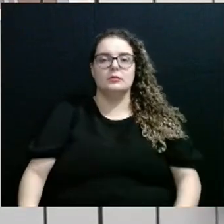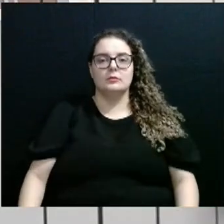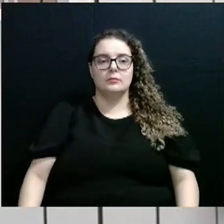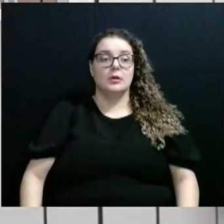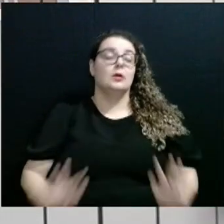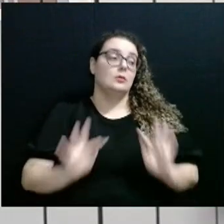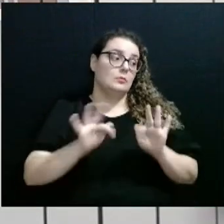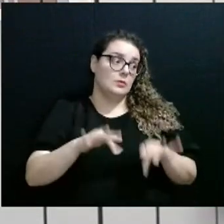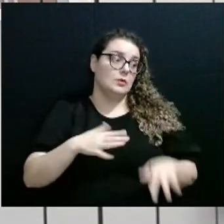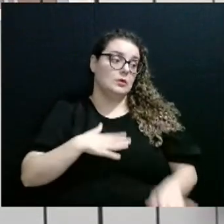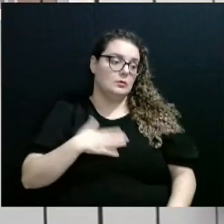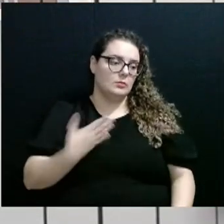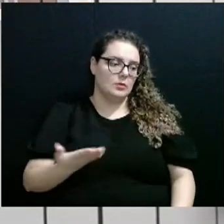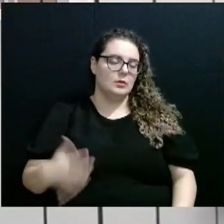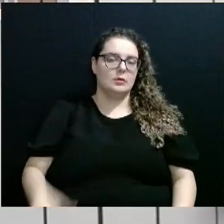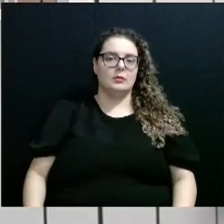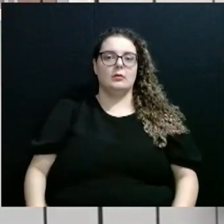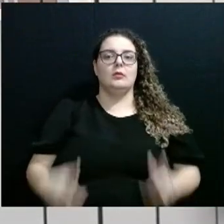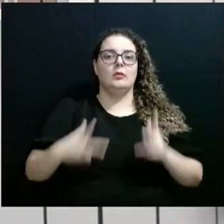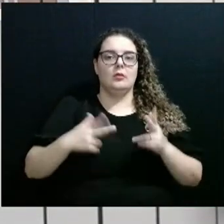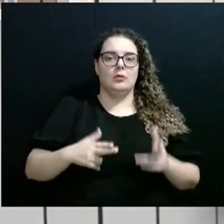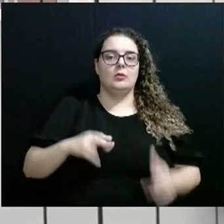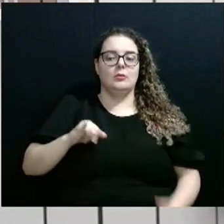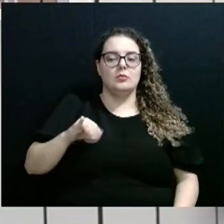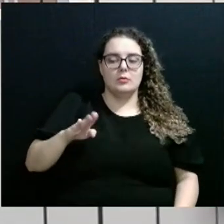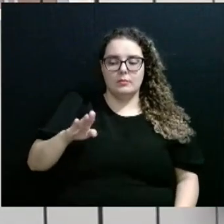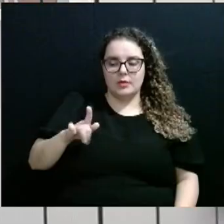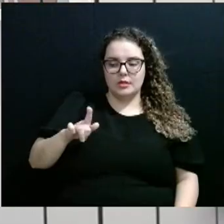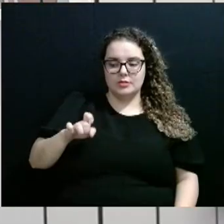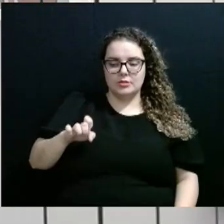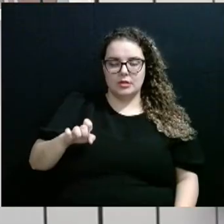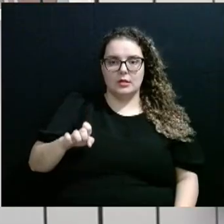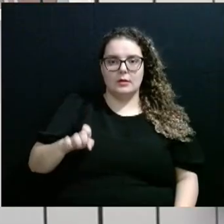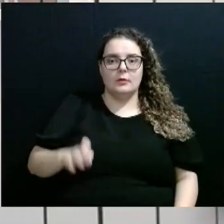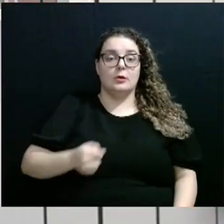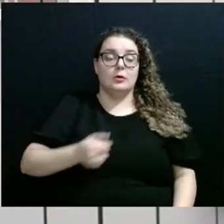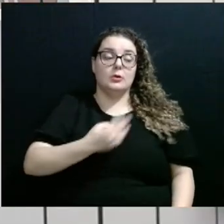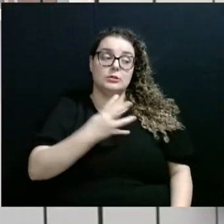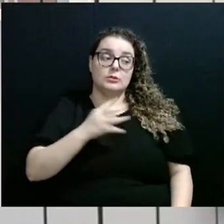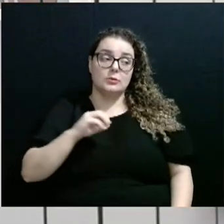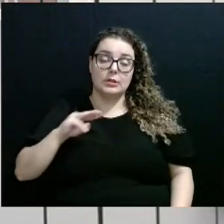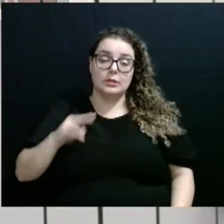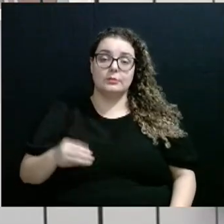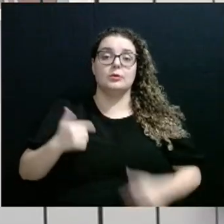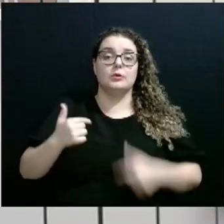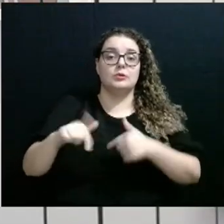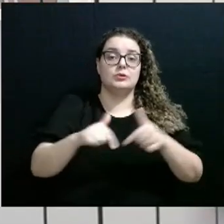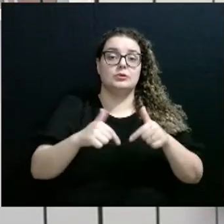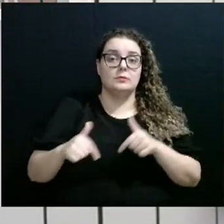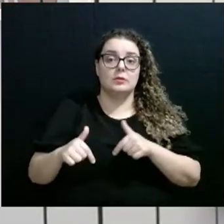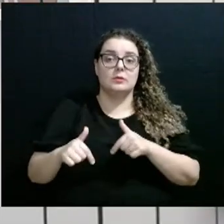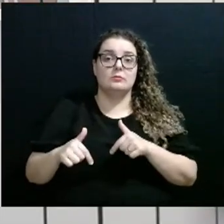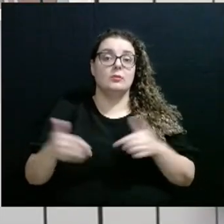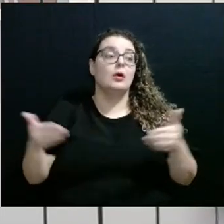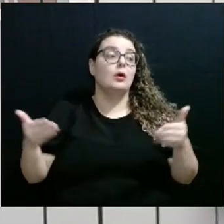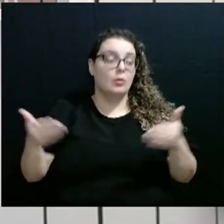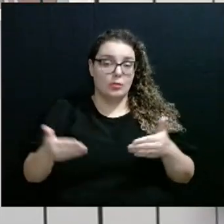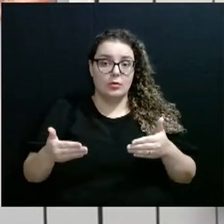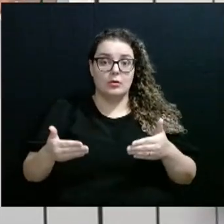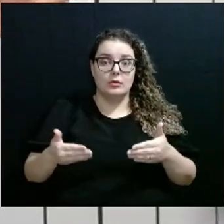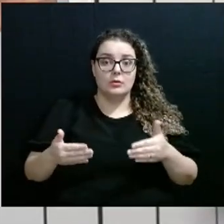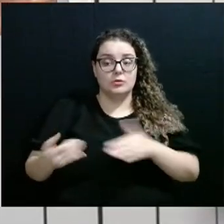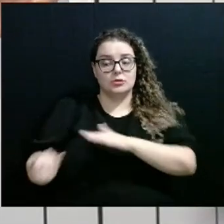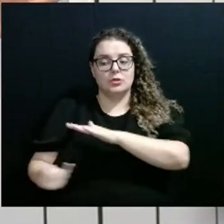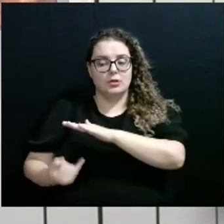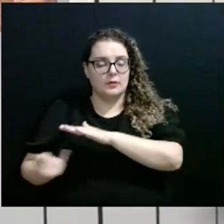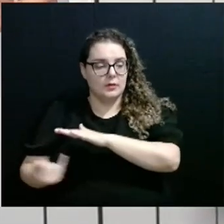parte, de acordo com o IBGE, quase 40 milhões de trabalhadores estão hoje na informalidade.